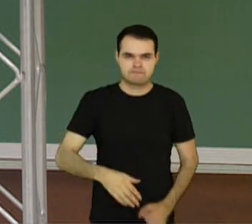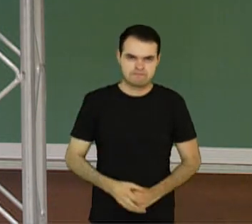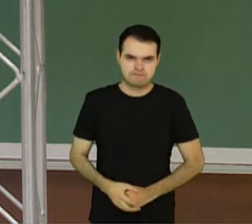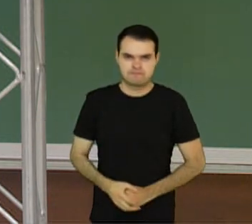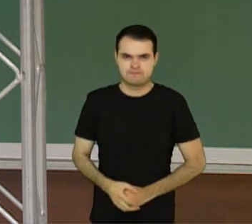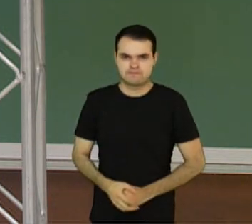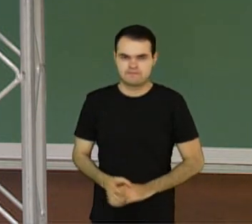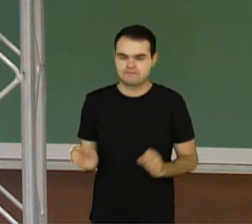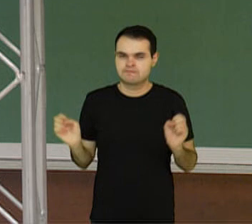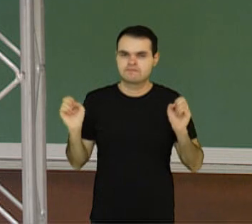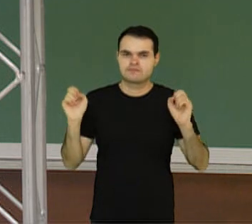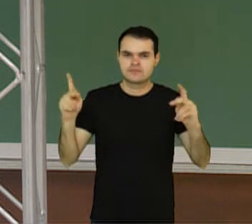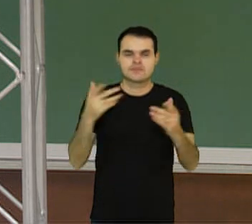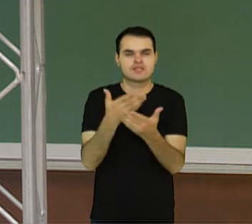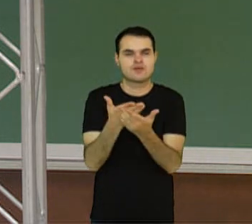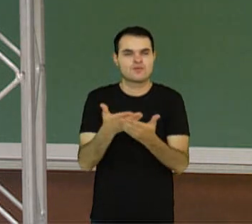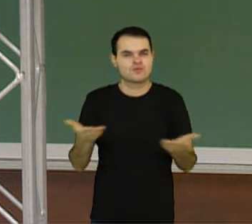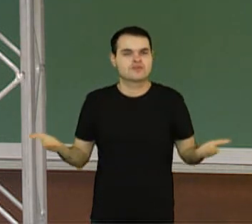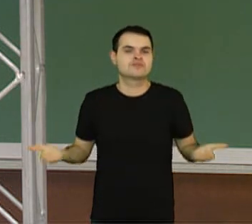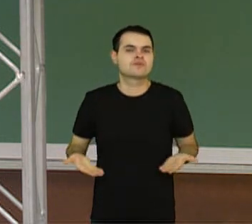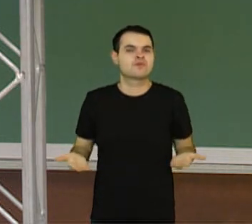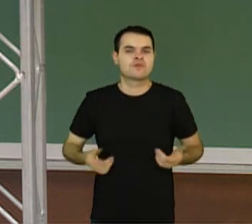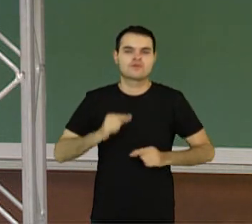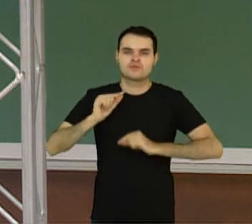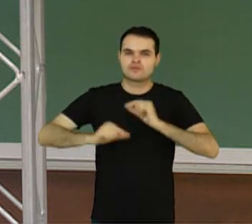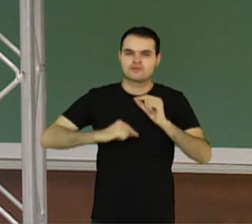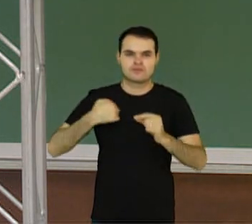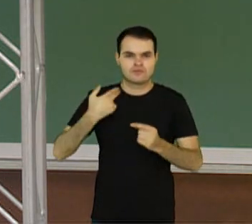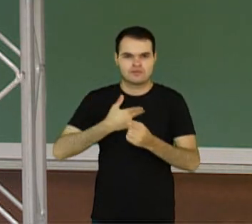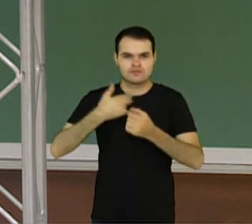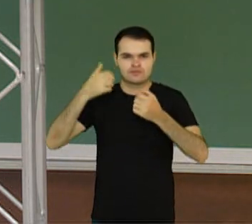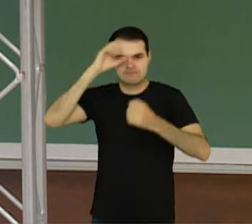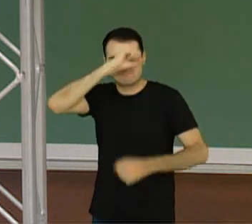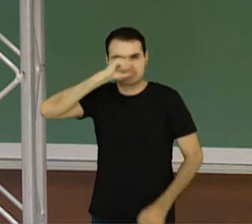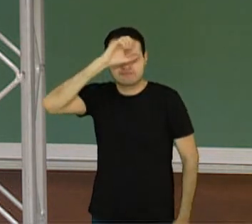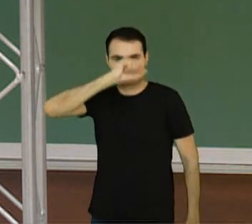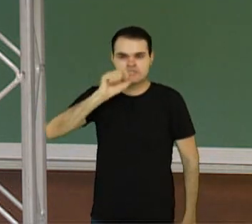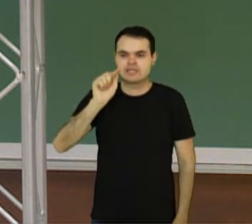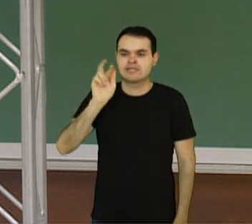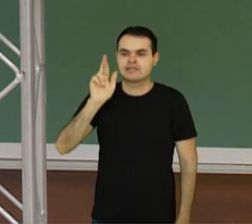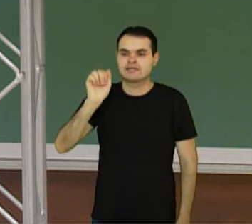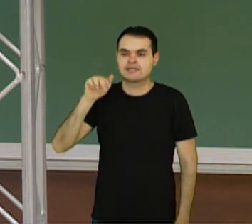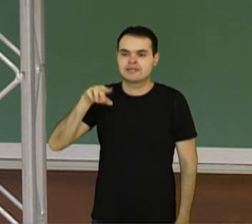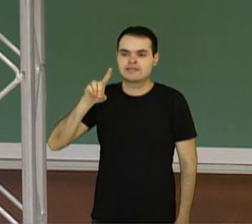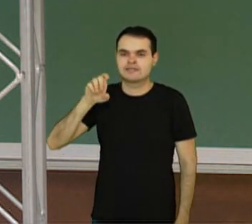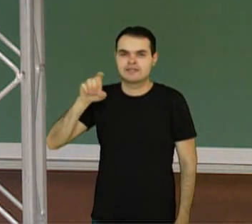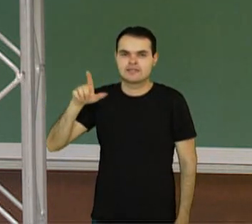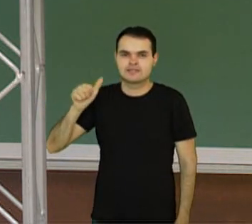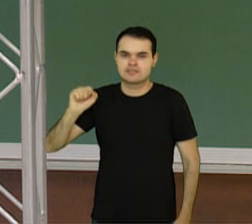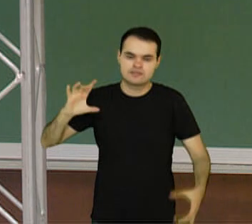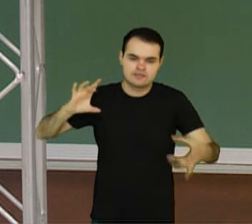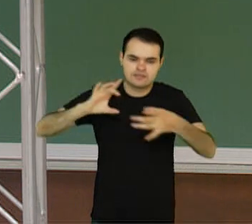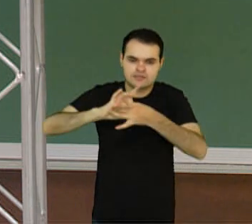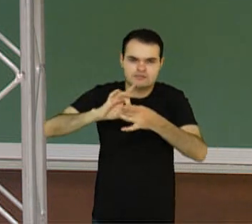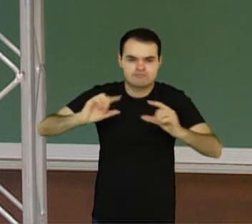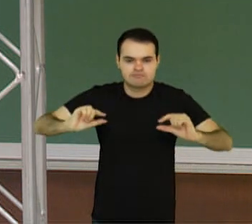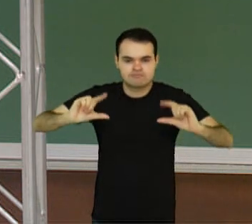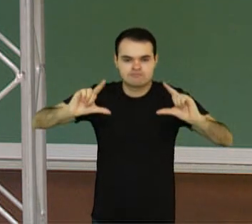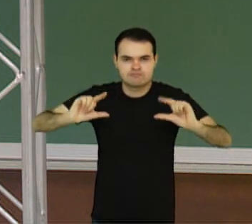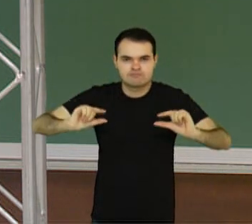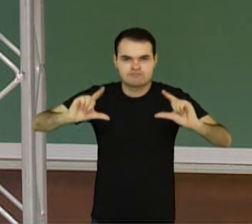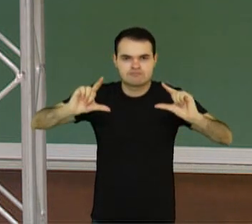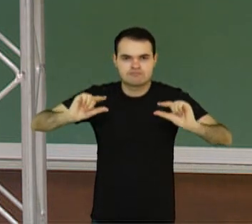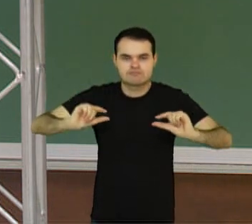ok? Então, na aula de hoje, nós falamos sobre as grandezas diretamente proporcionais.